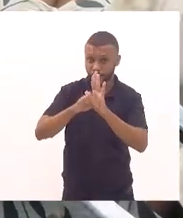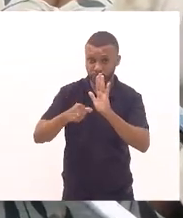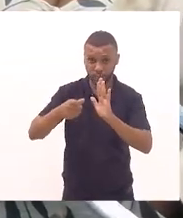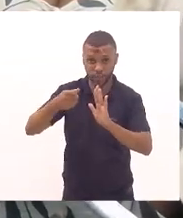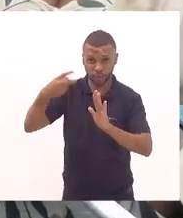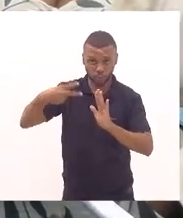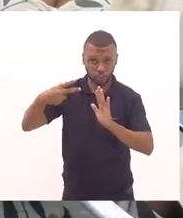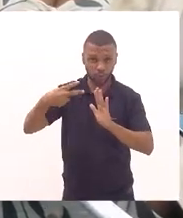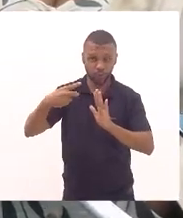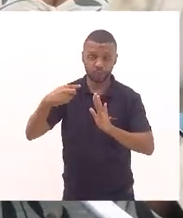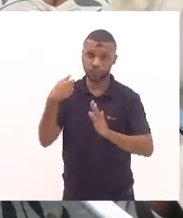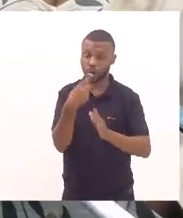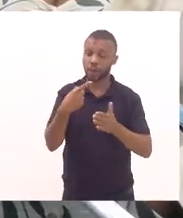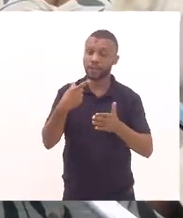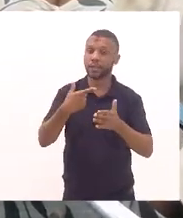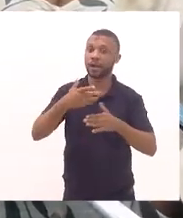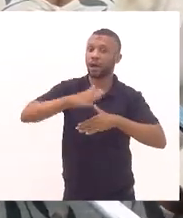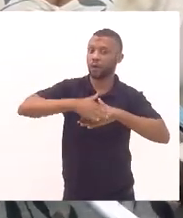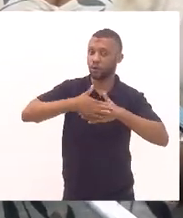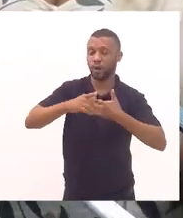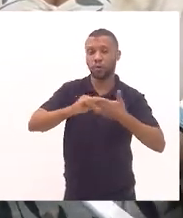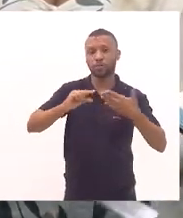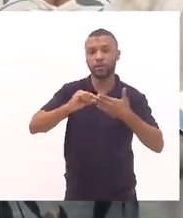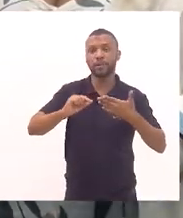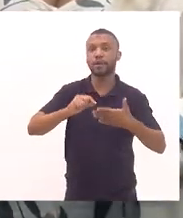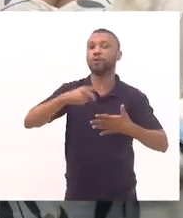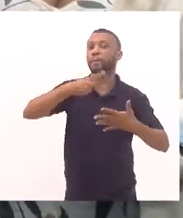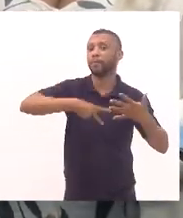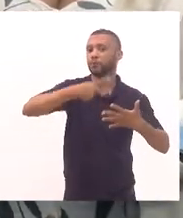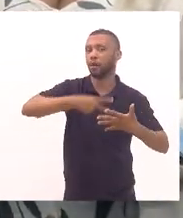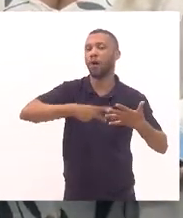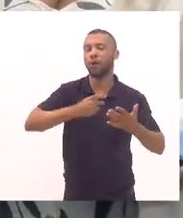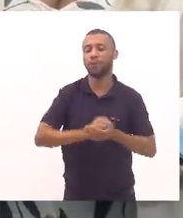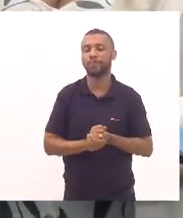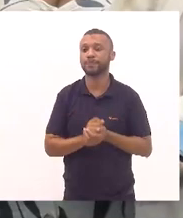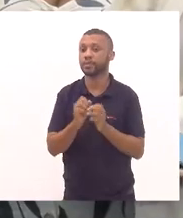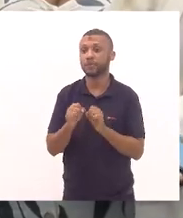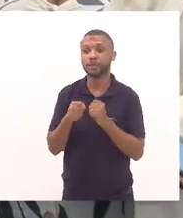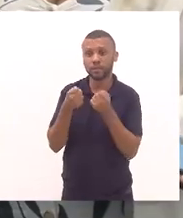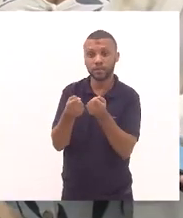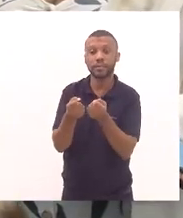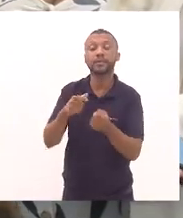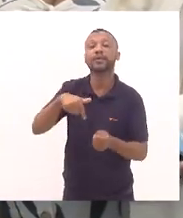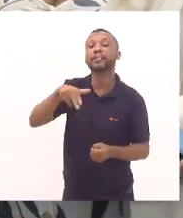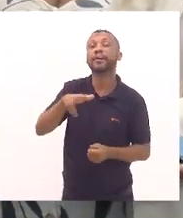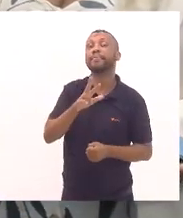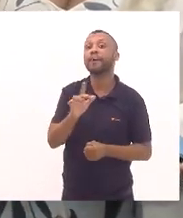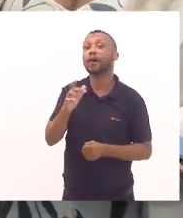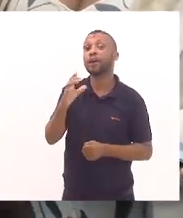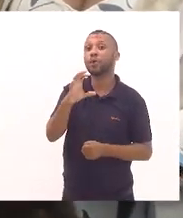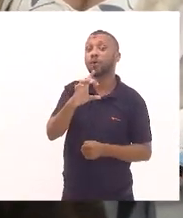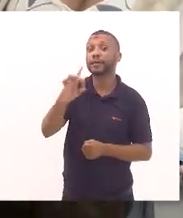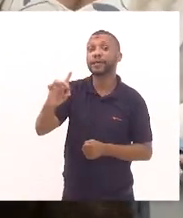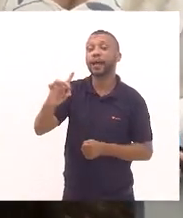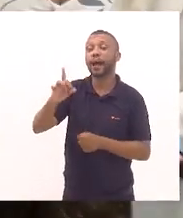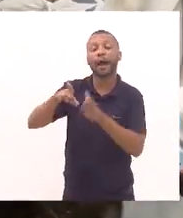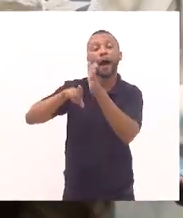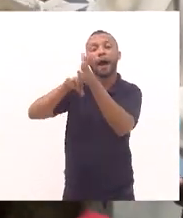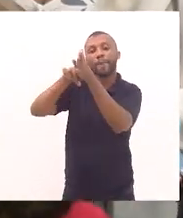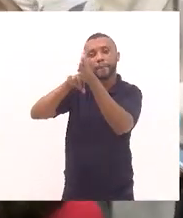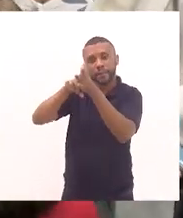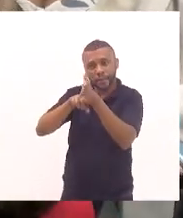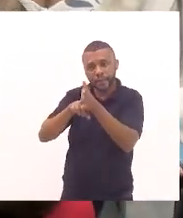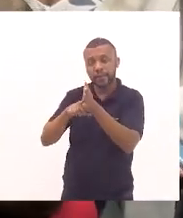nossa autoria da bancada do PSOL, que garante que quem vai coordenar a perícia é